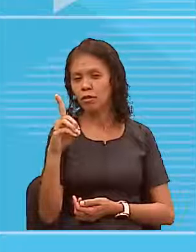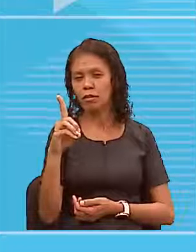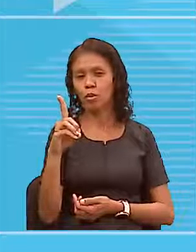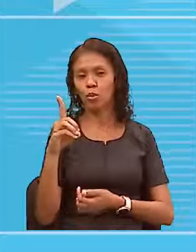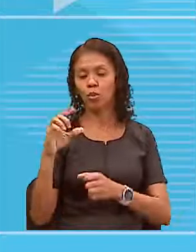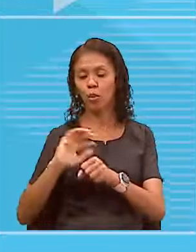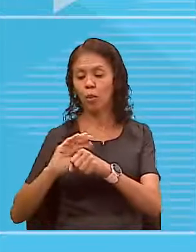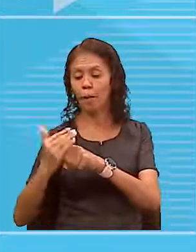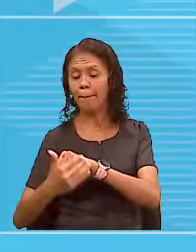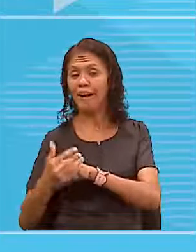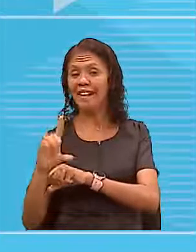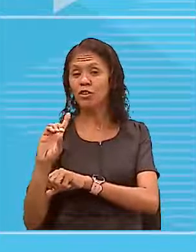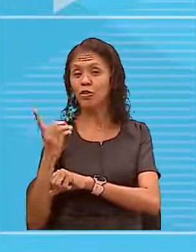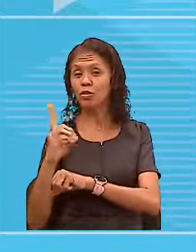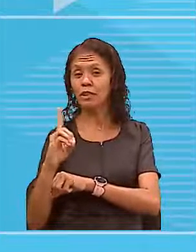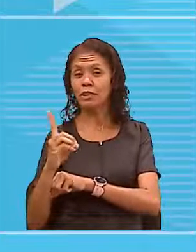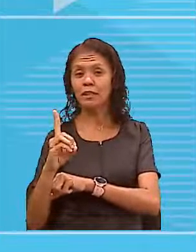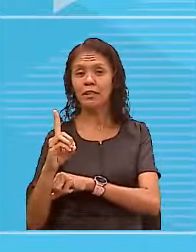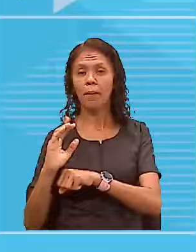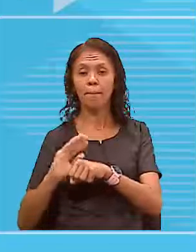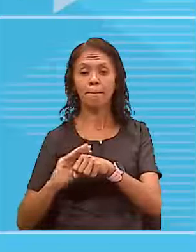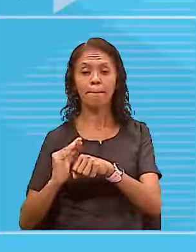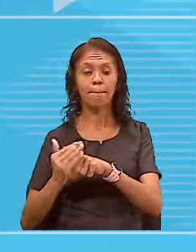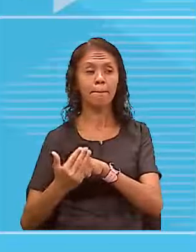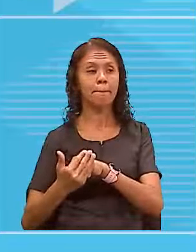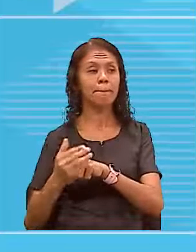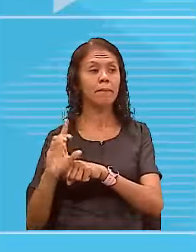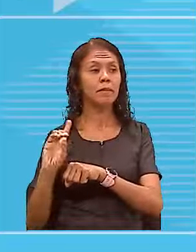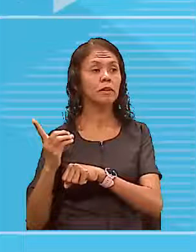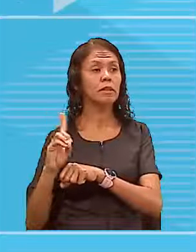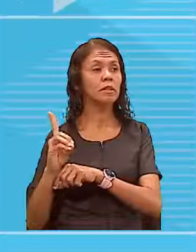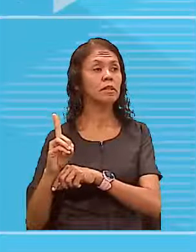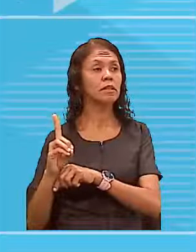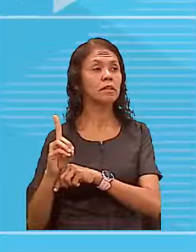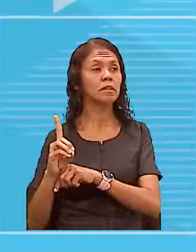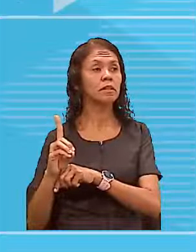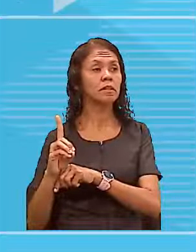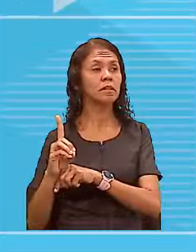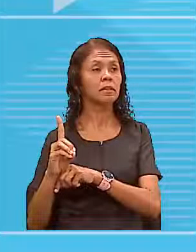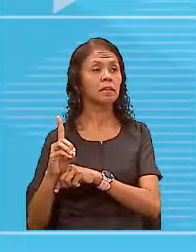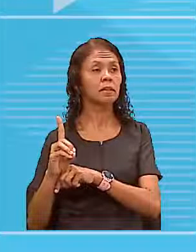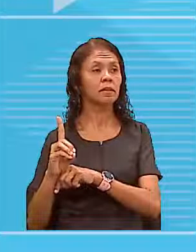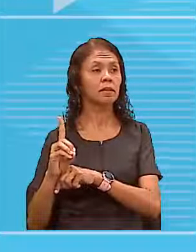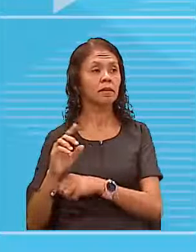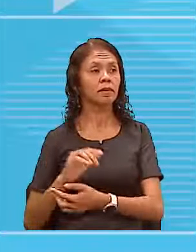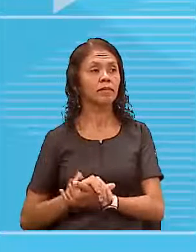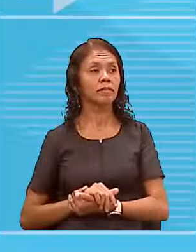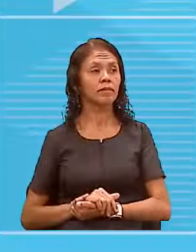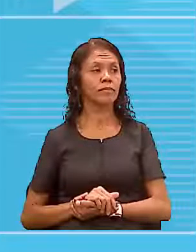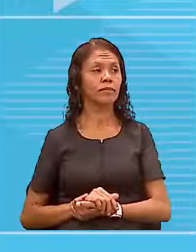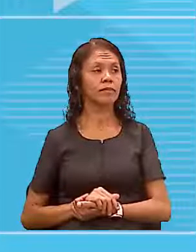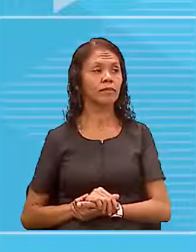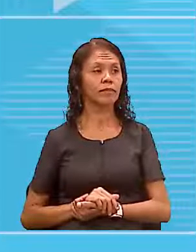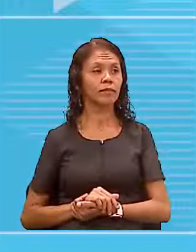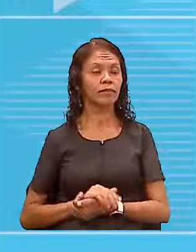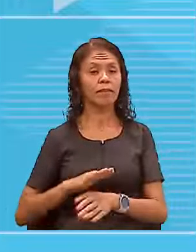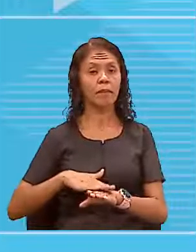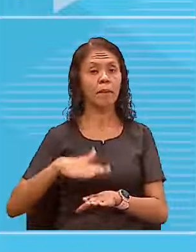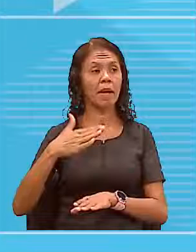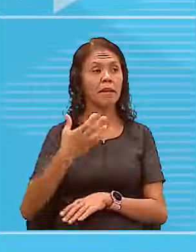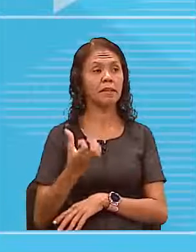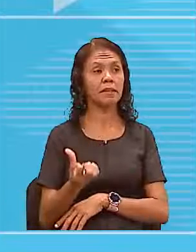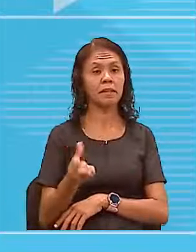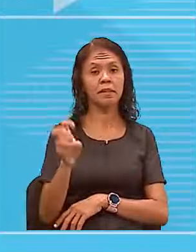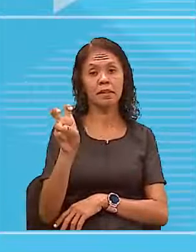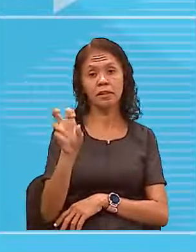Na região do Grande Disseu, eu digo assim, ó, se tiver acima de 65%, na região